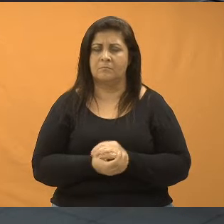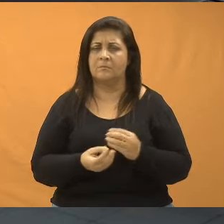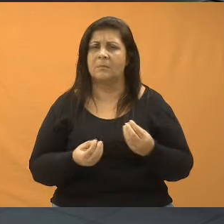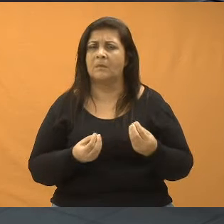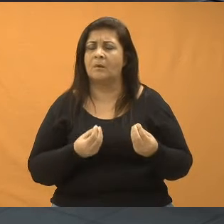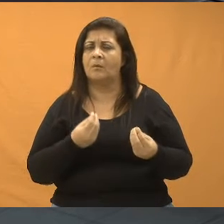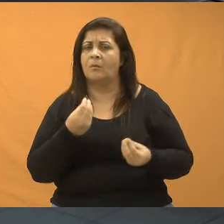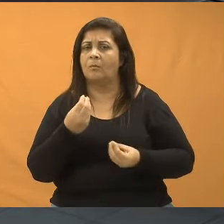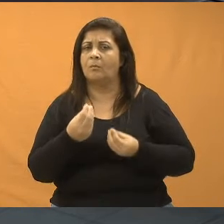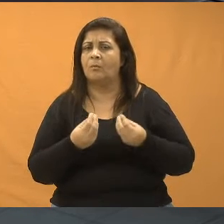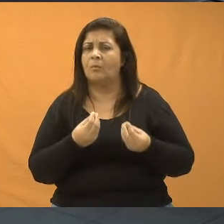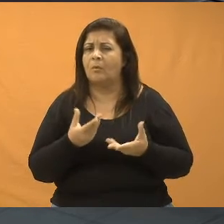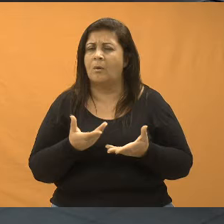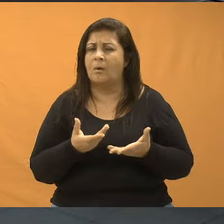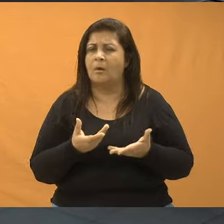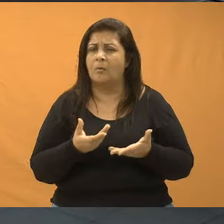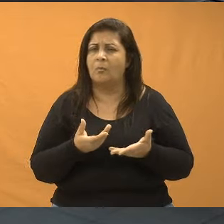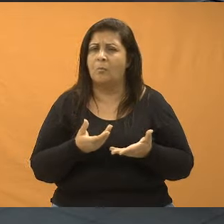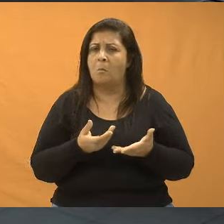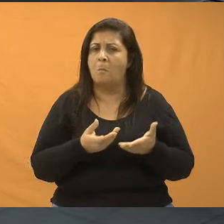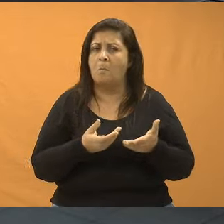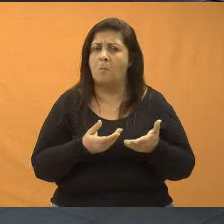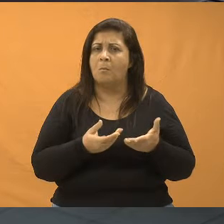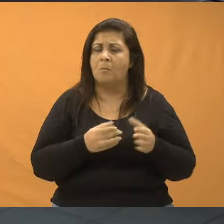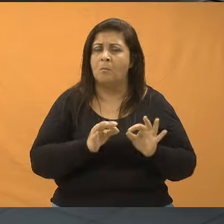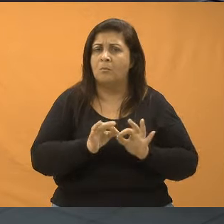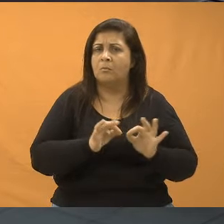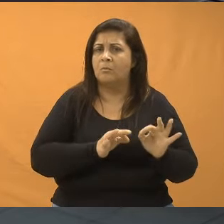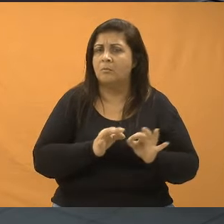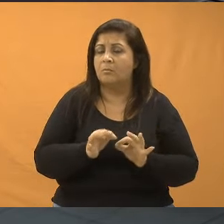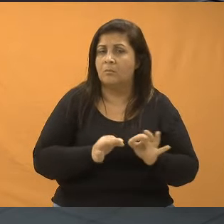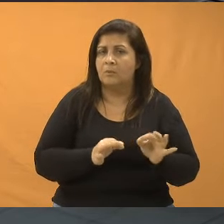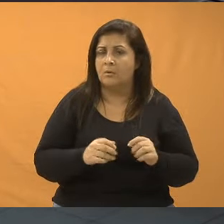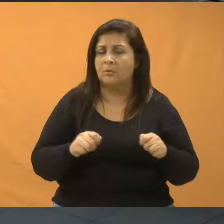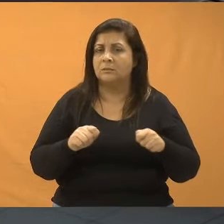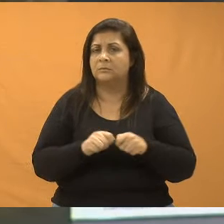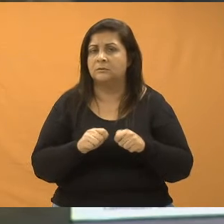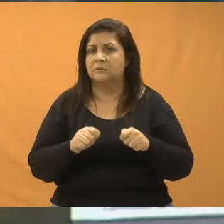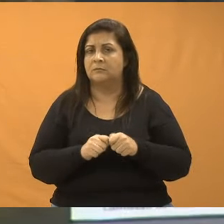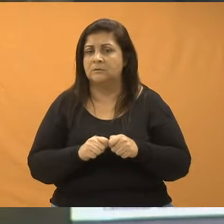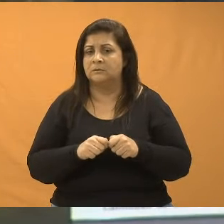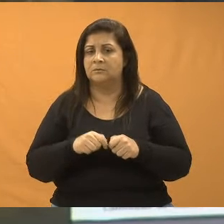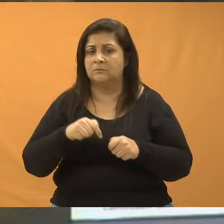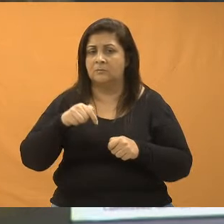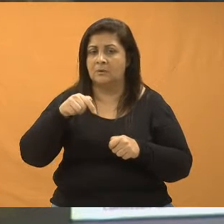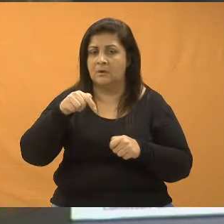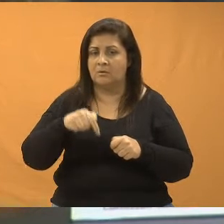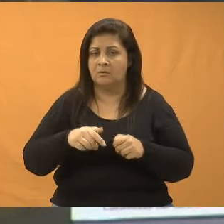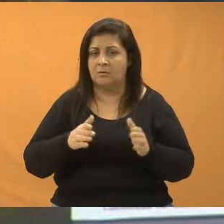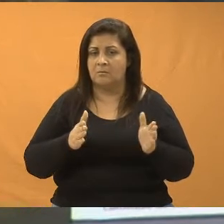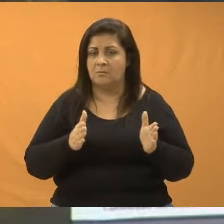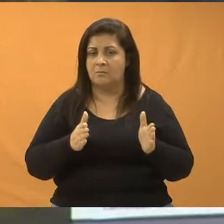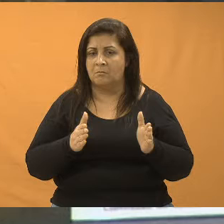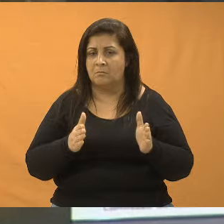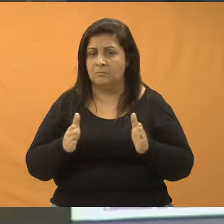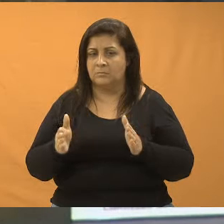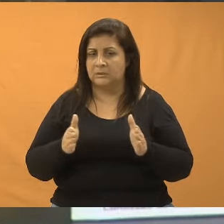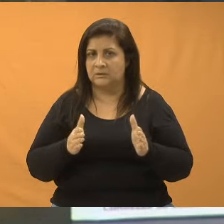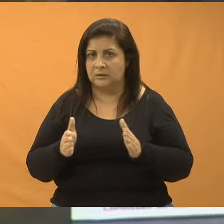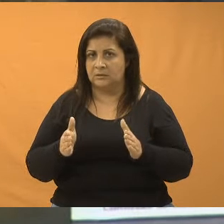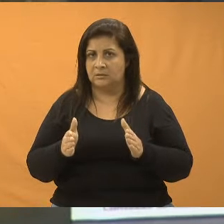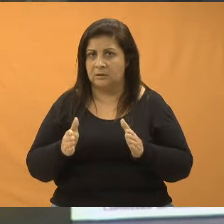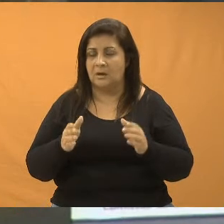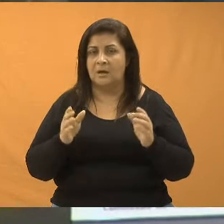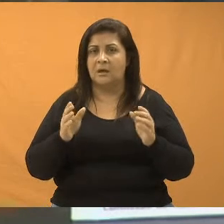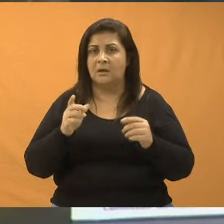de propostas estão sendo aventadas nessa gestão da Santa